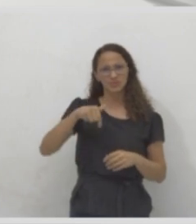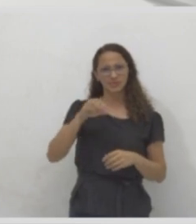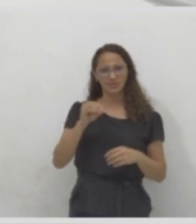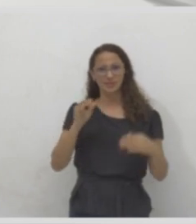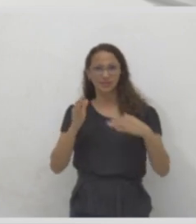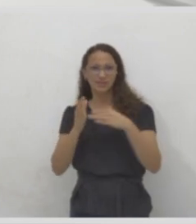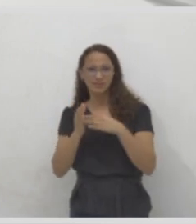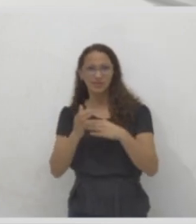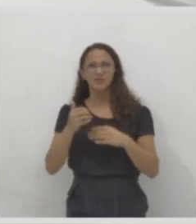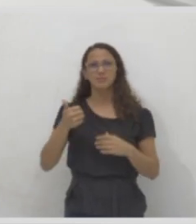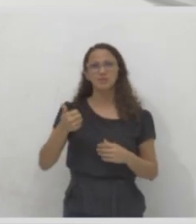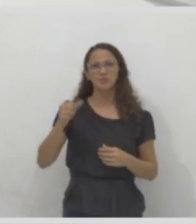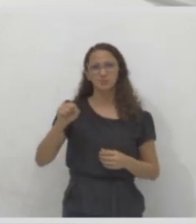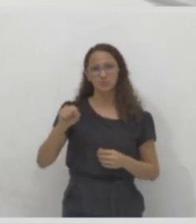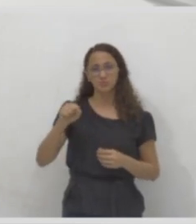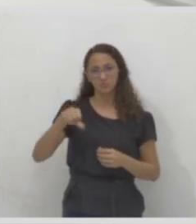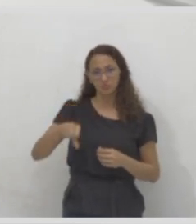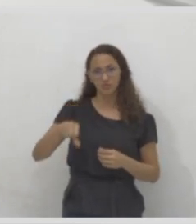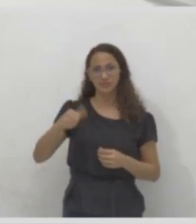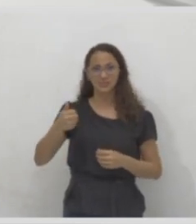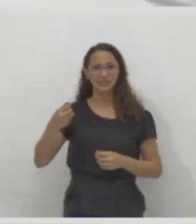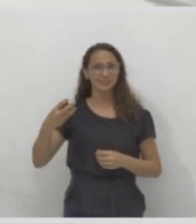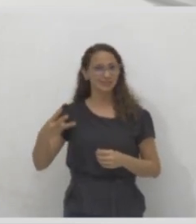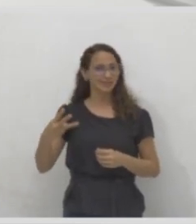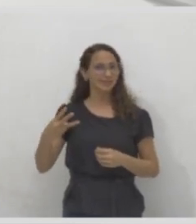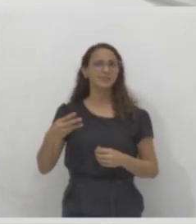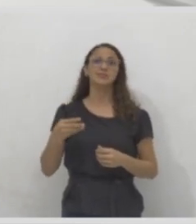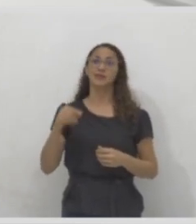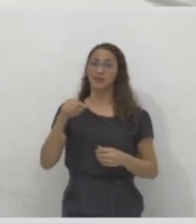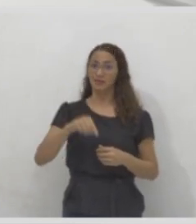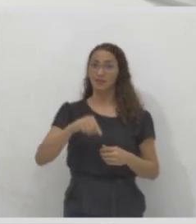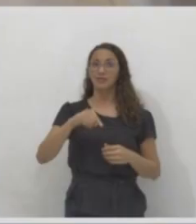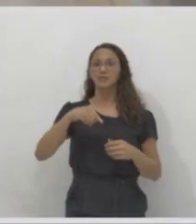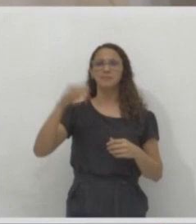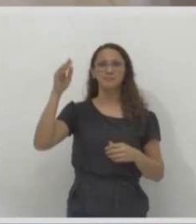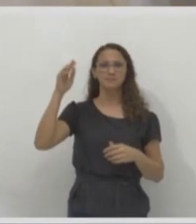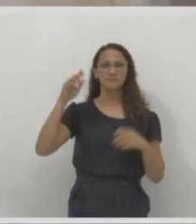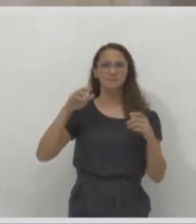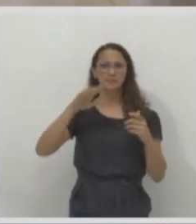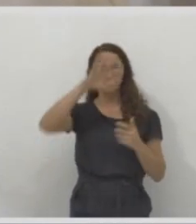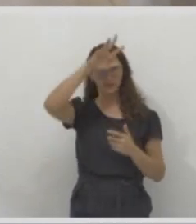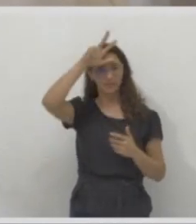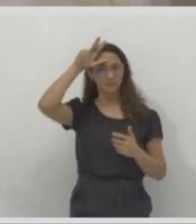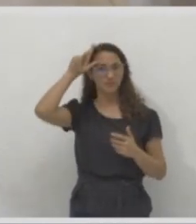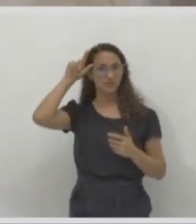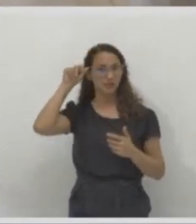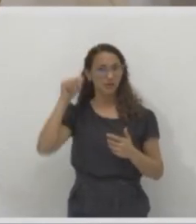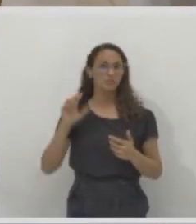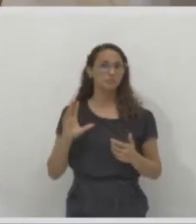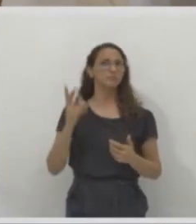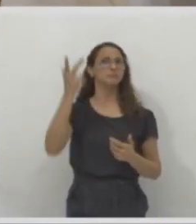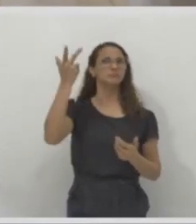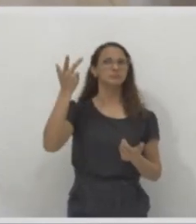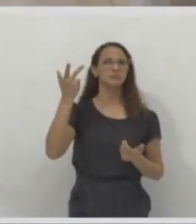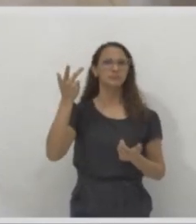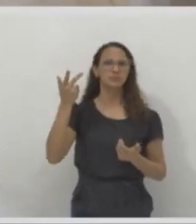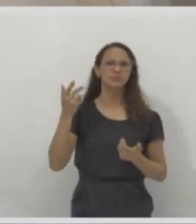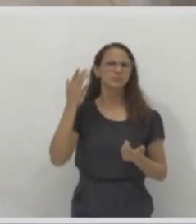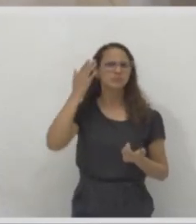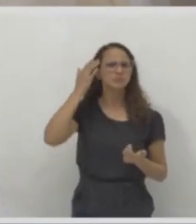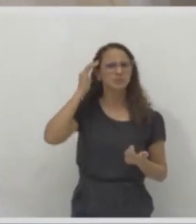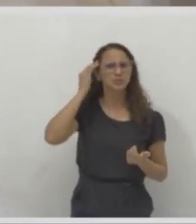igual para Belém e Manaus, os centros da economia da borracha. Gente, a gente vai entender tudo isso, tá? A gente vai entender o que foi o boom